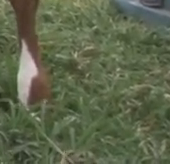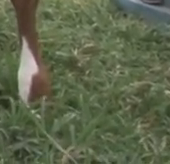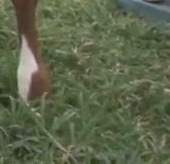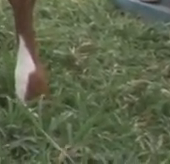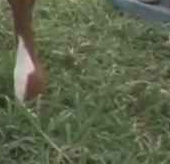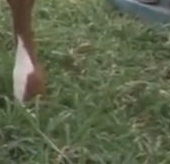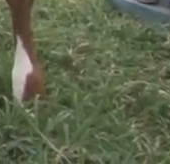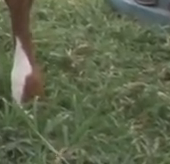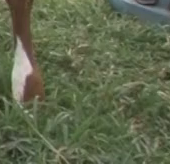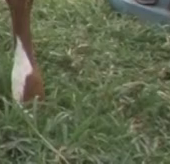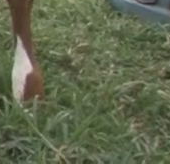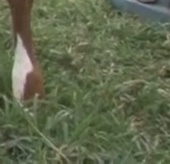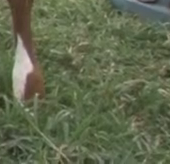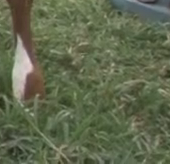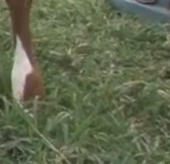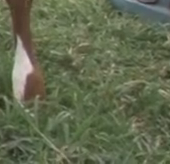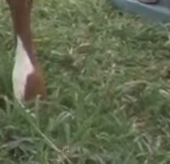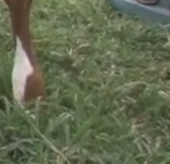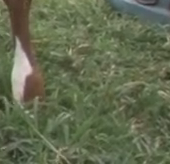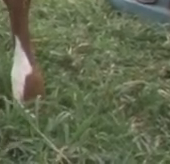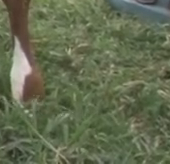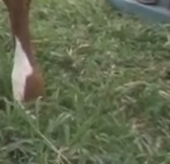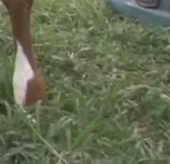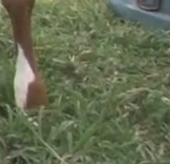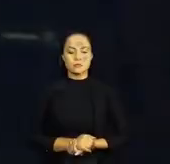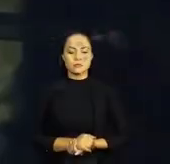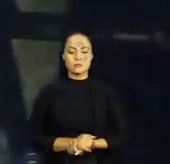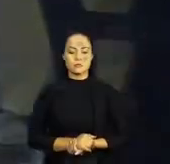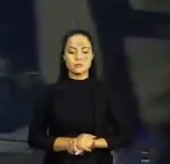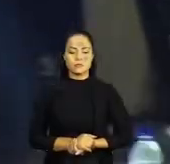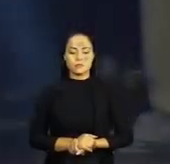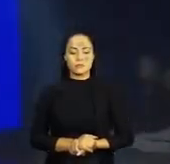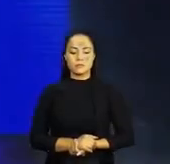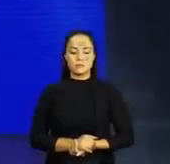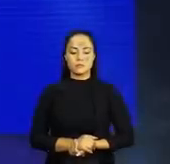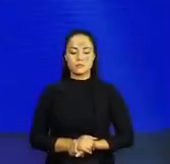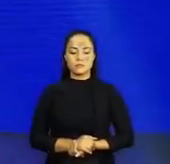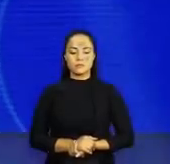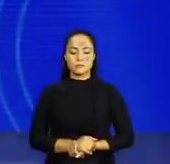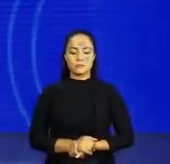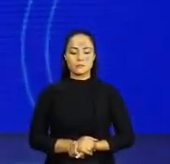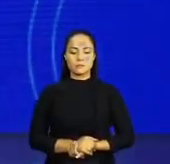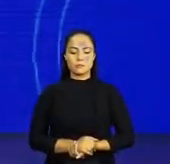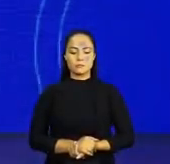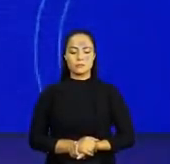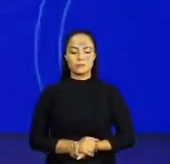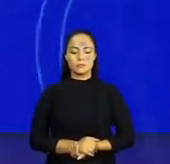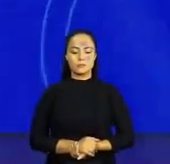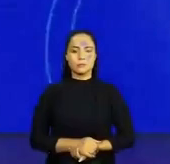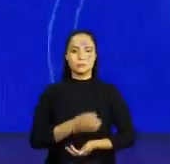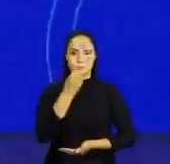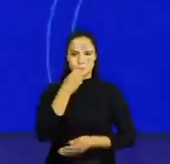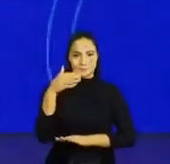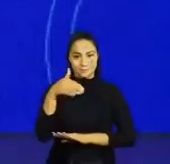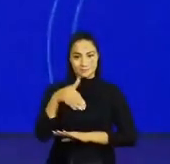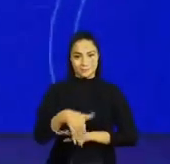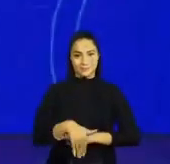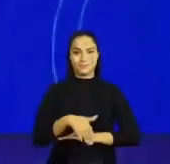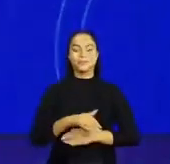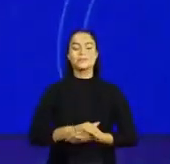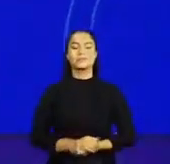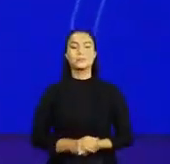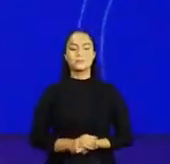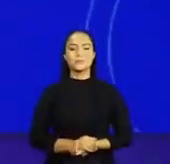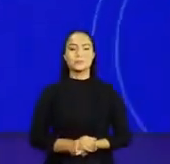popular, não dá para descrever o que eu senti naquele momento. Um prêmio nacional, né, Mara, em meio a tantos que